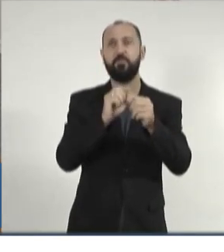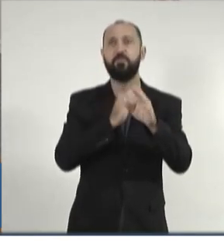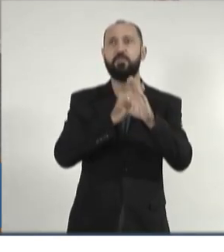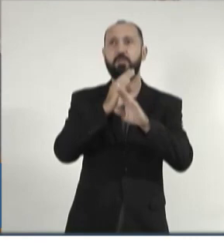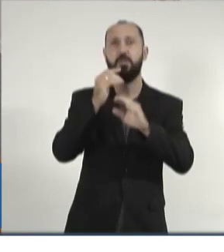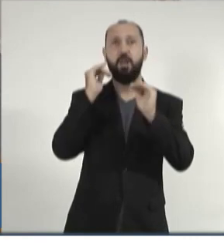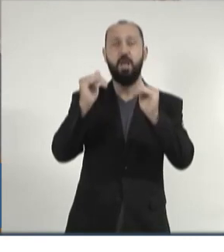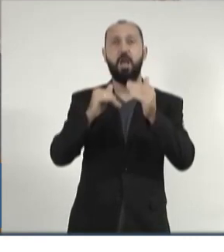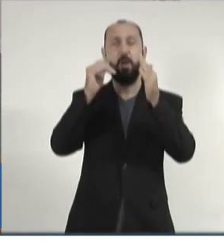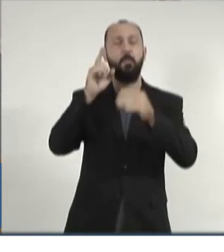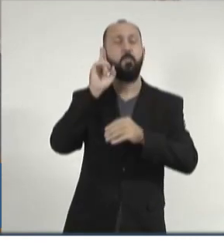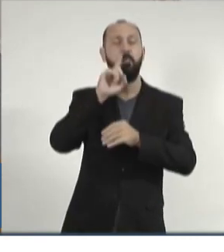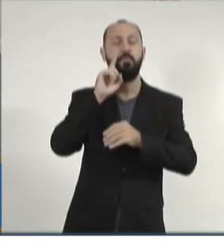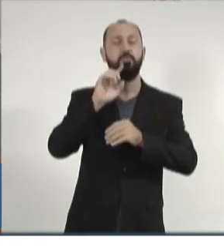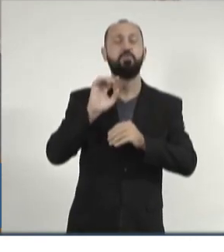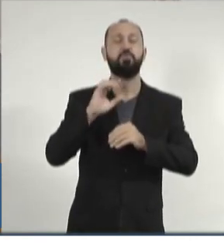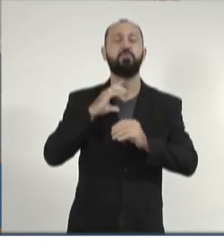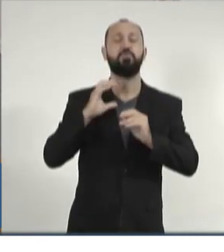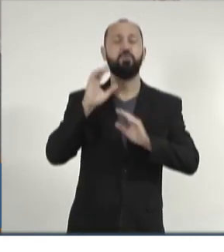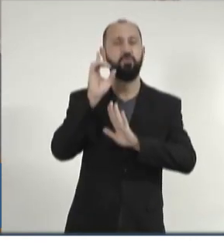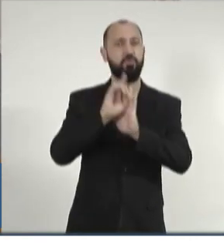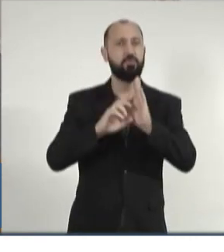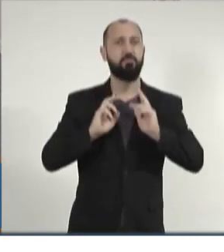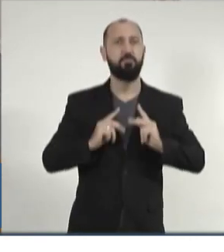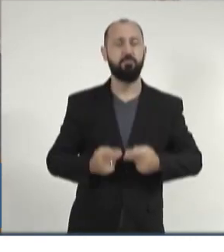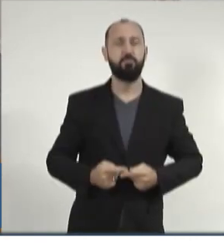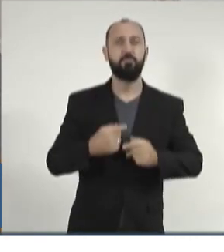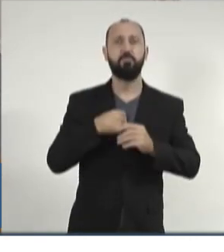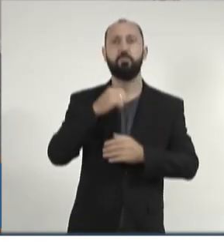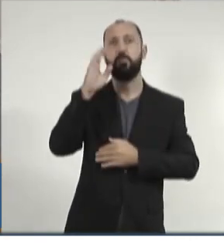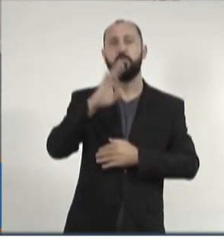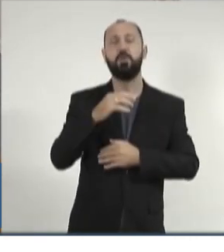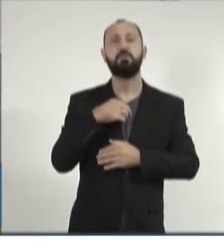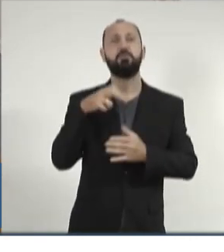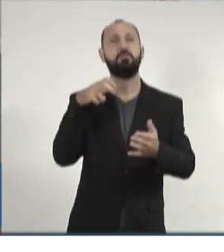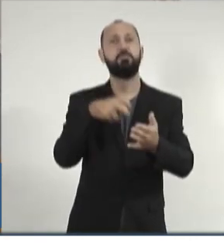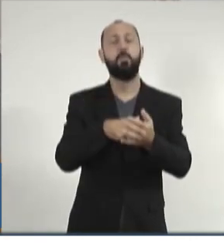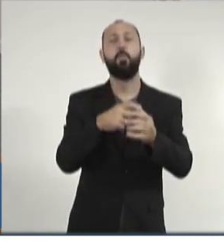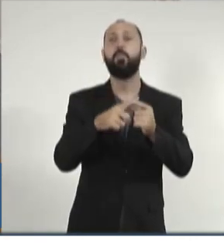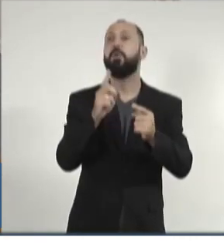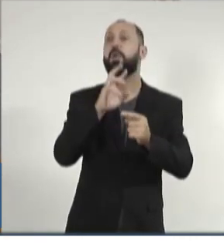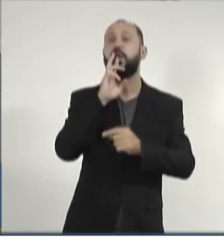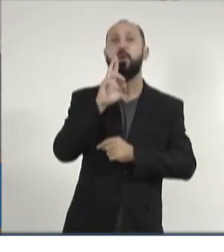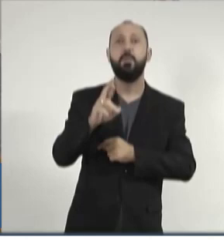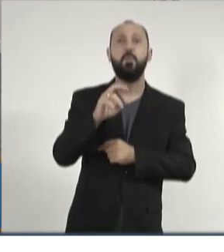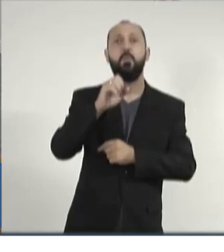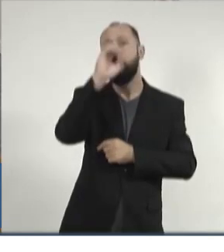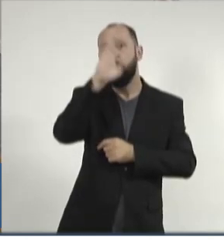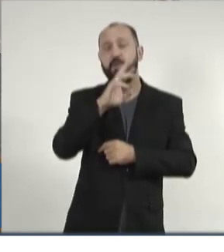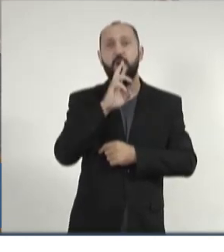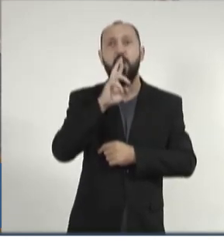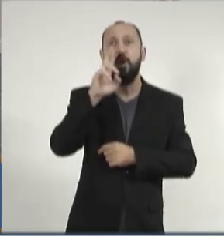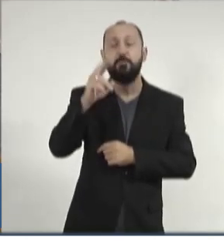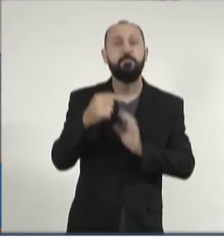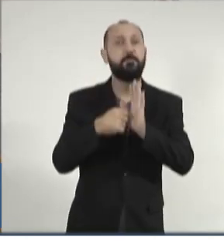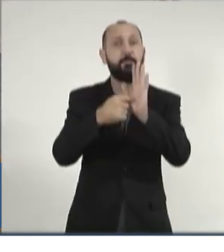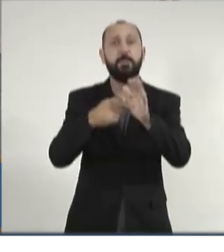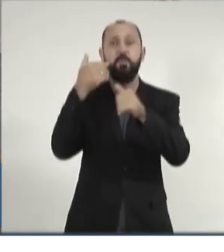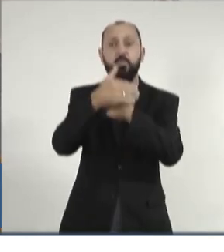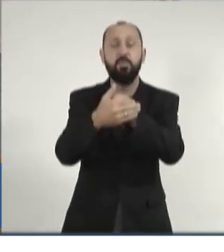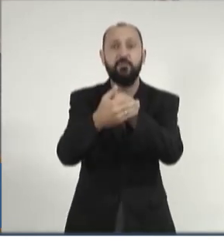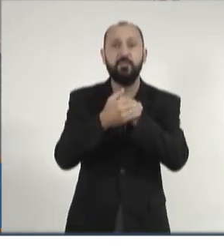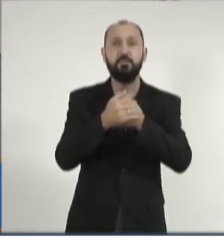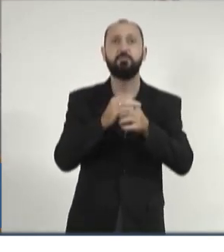Corte Interamericana de Direitos Humanos. O Brasil foi condenado porque não respondeu. Gente, o Brasil não apresentou